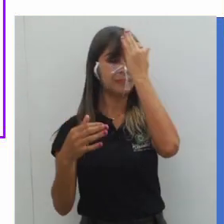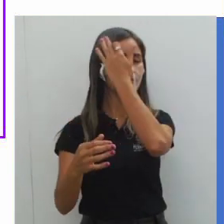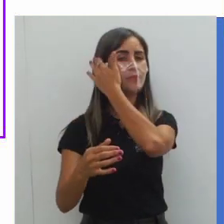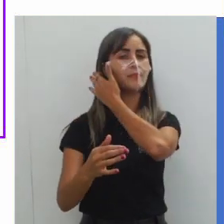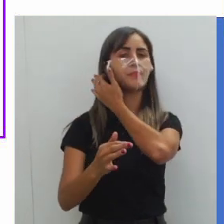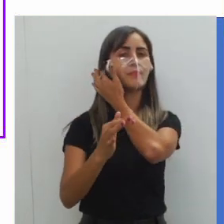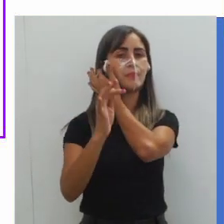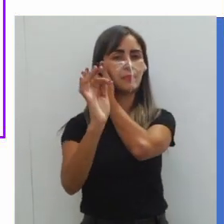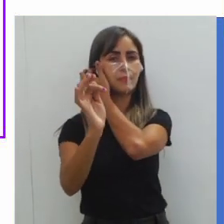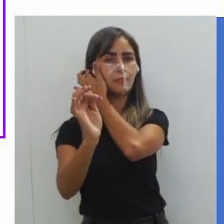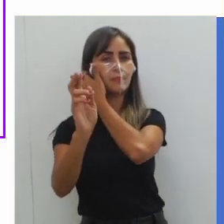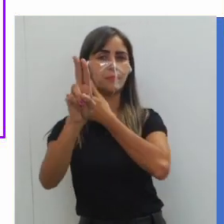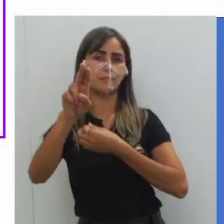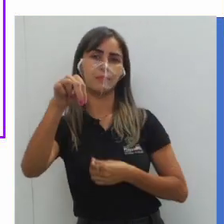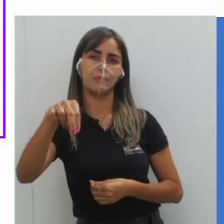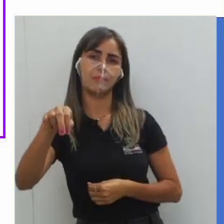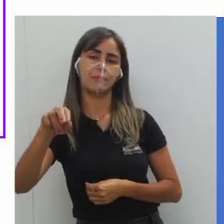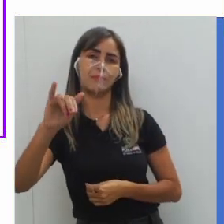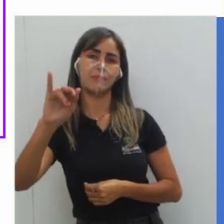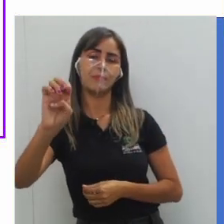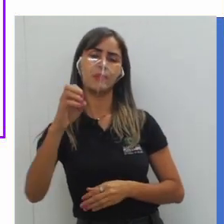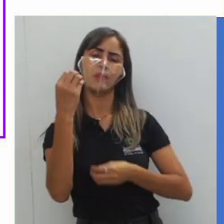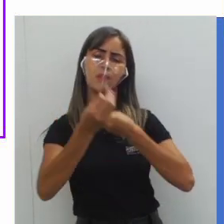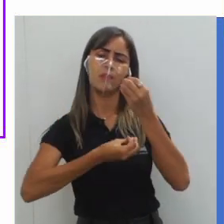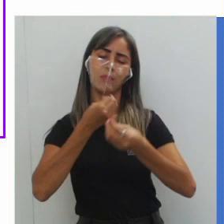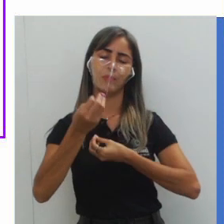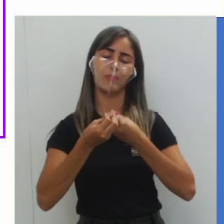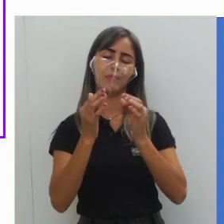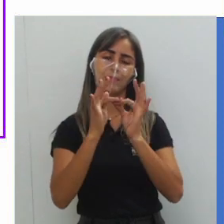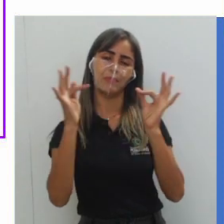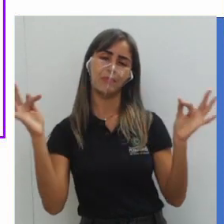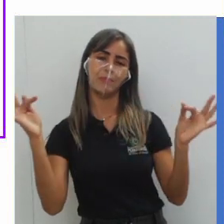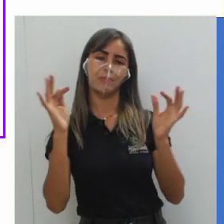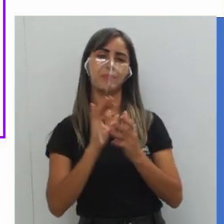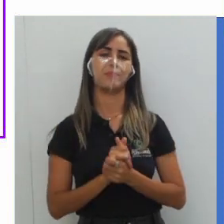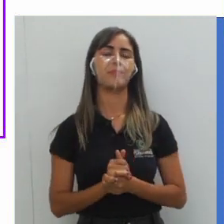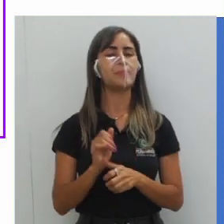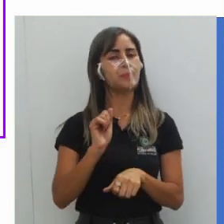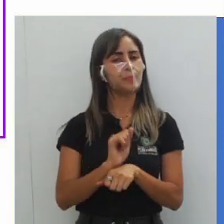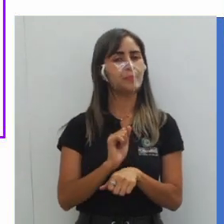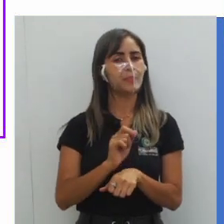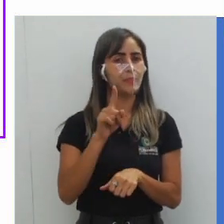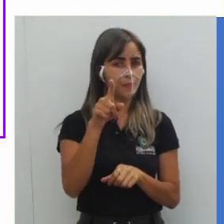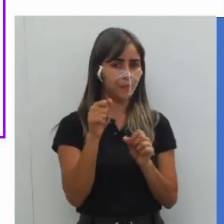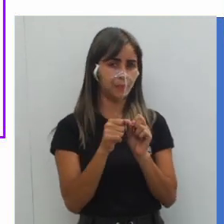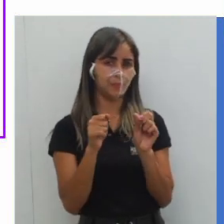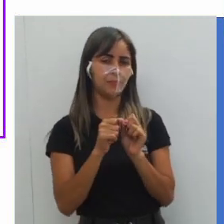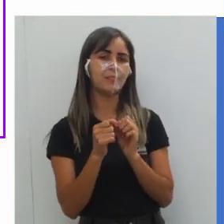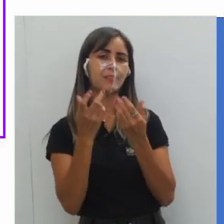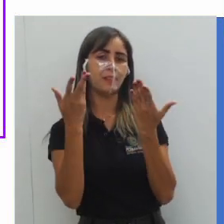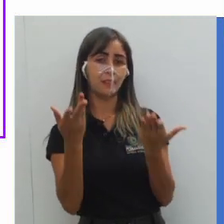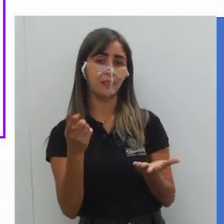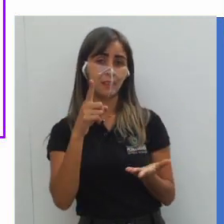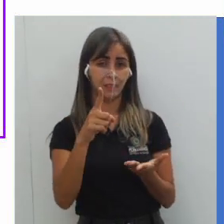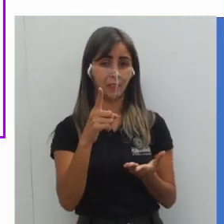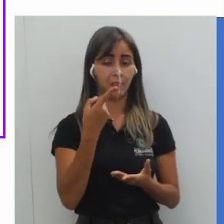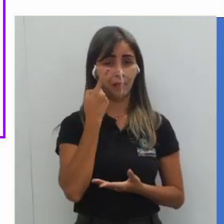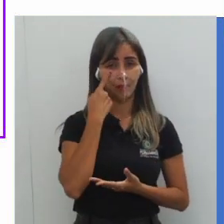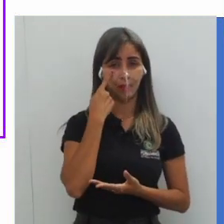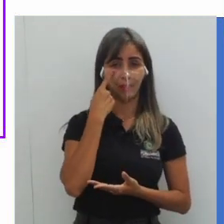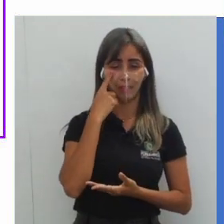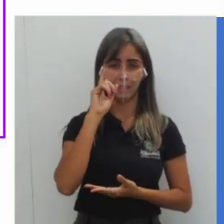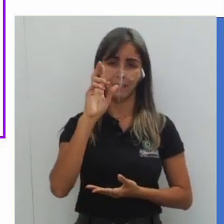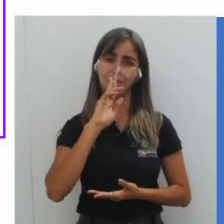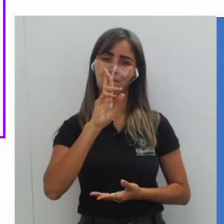o funnier. Então, como é que fica a sentença? Pausa a aula, faz do jeito que está aí e a gente